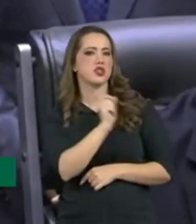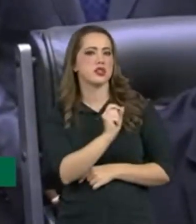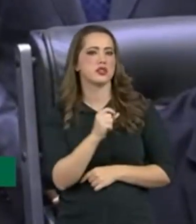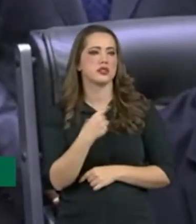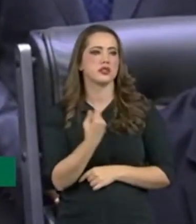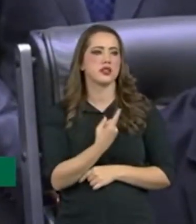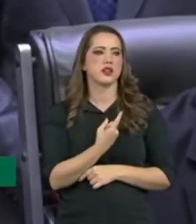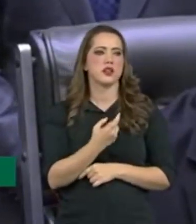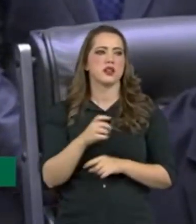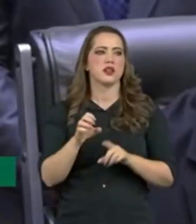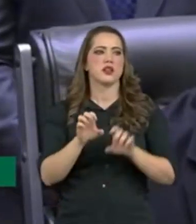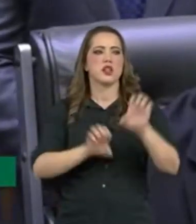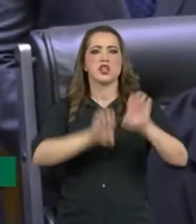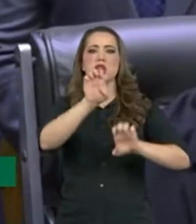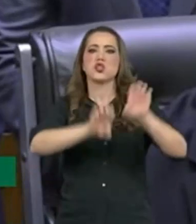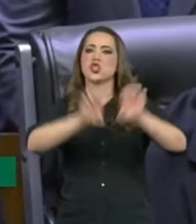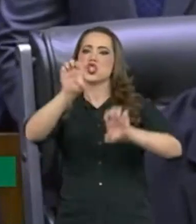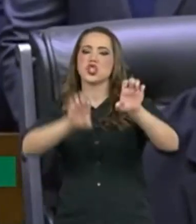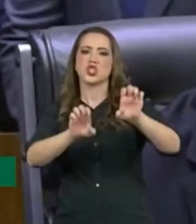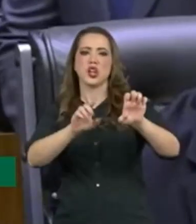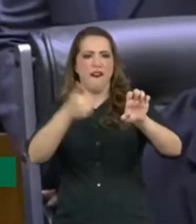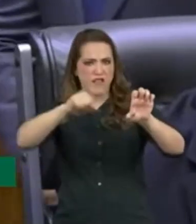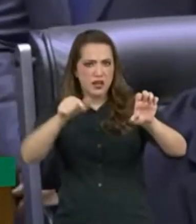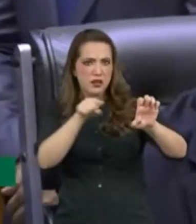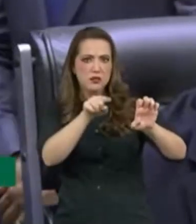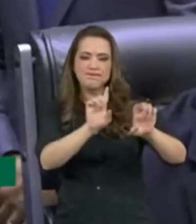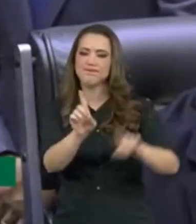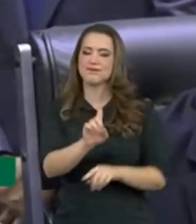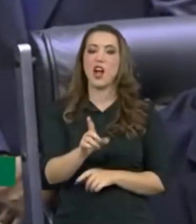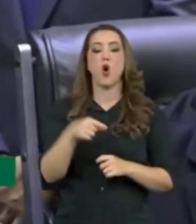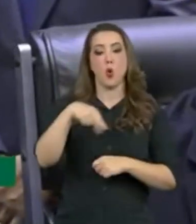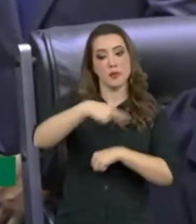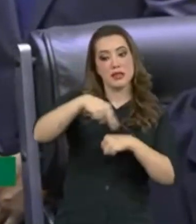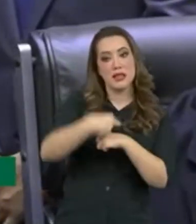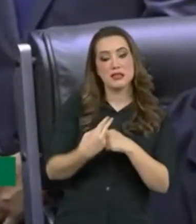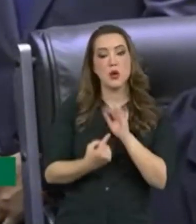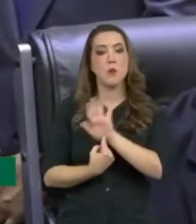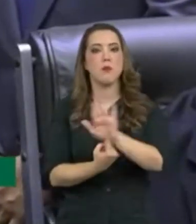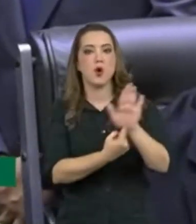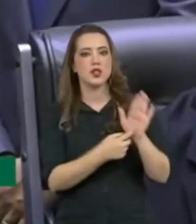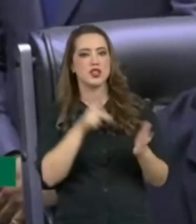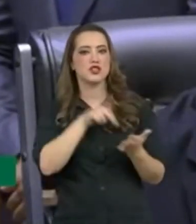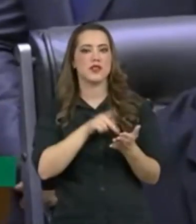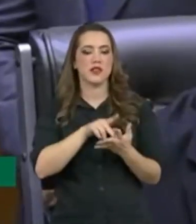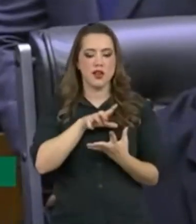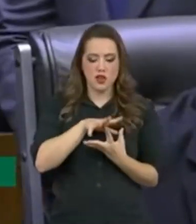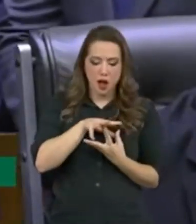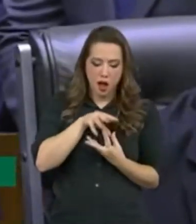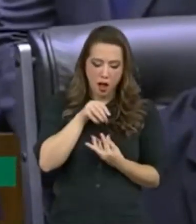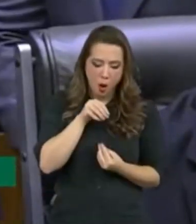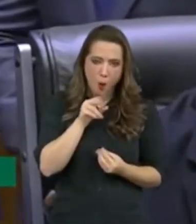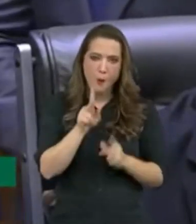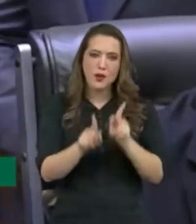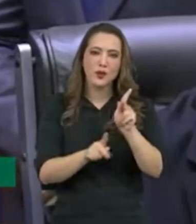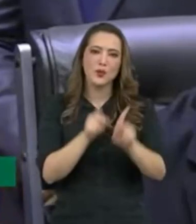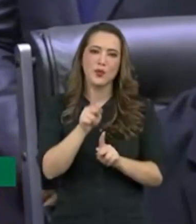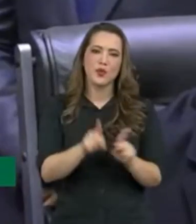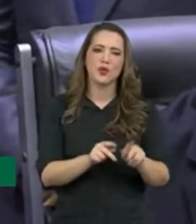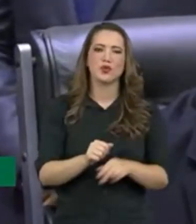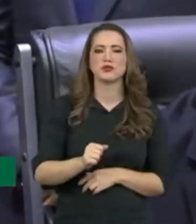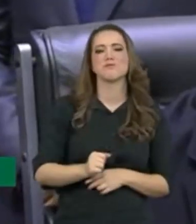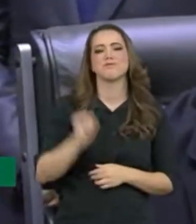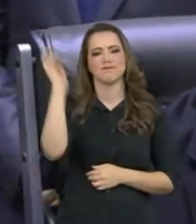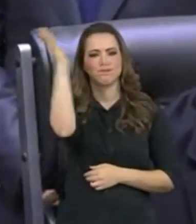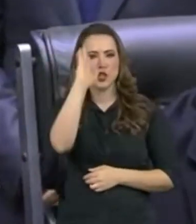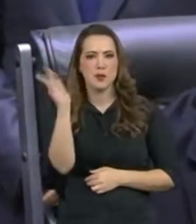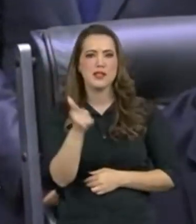Assim como o ser humano, uma nação se expressa verdadeiramente pela alma de seu povo. A alma do Brasil reside